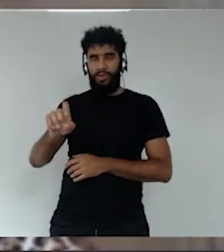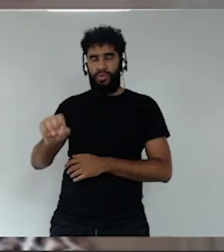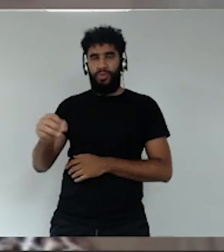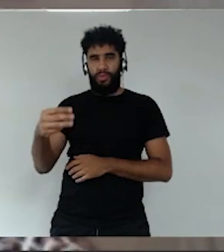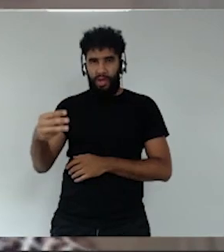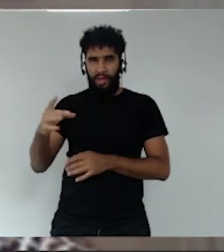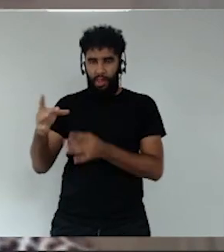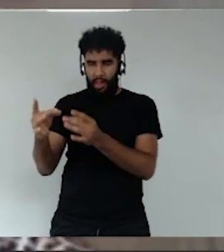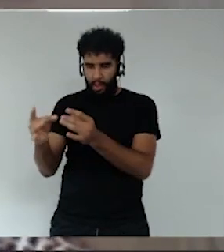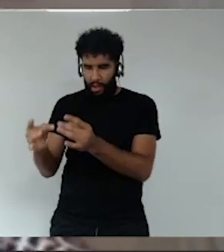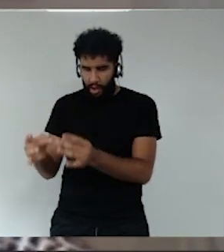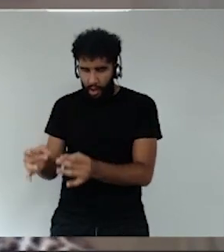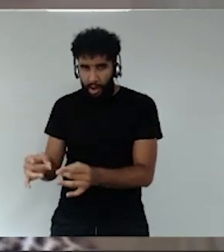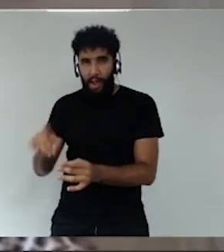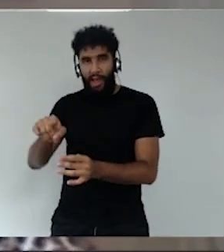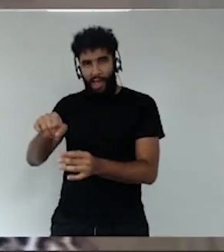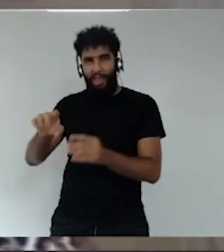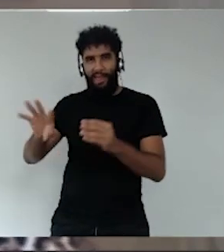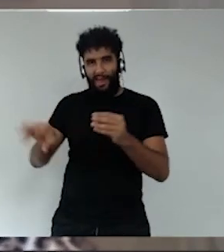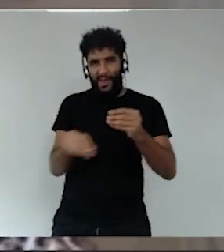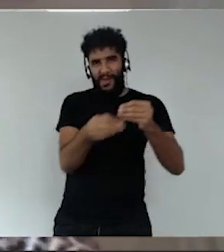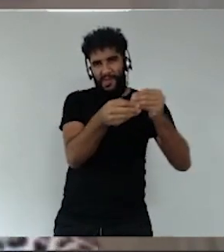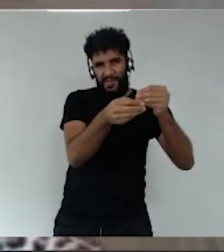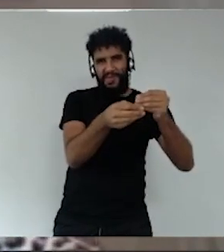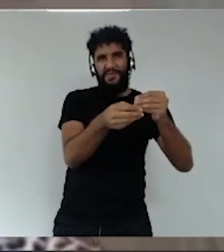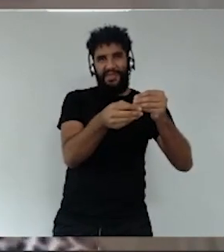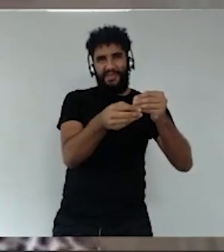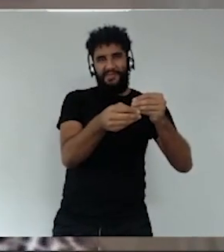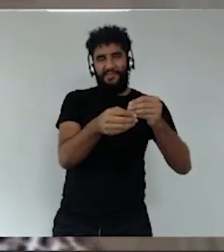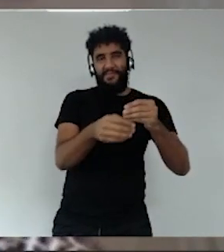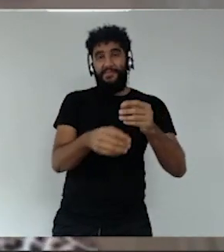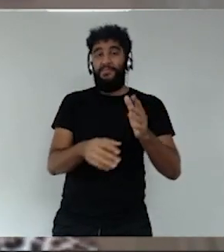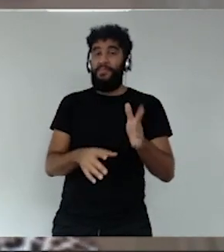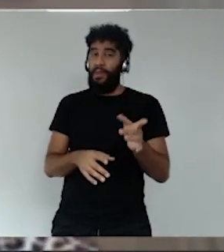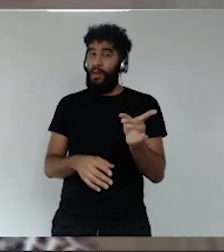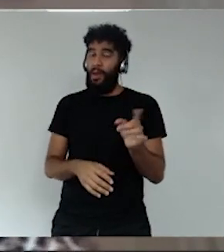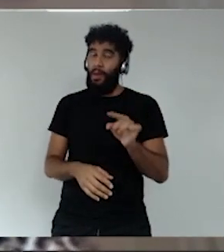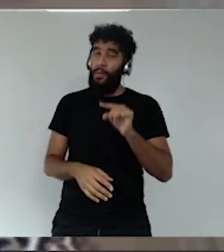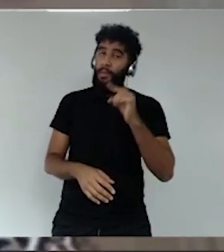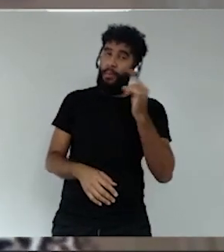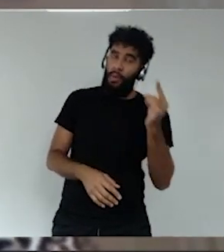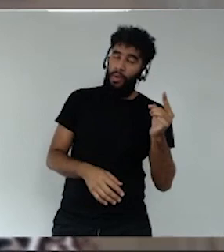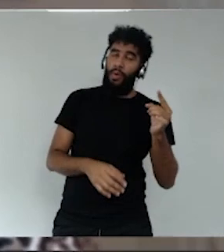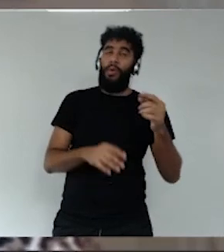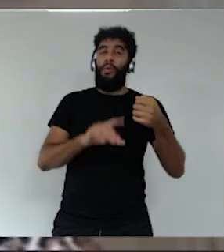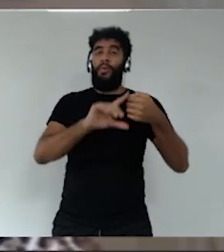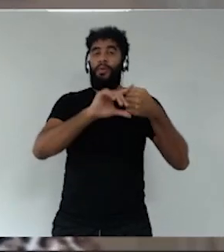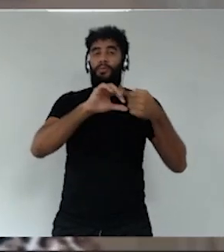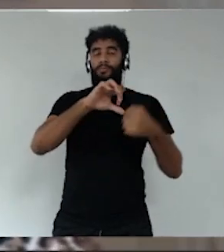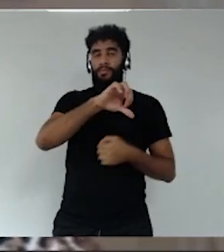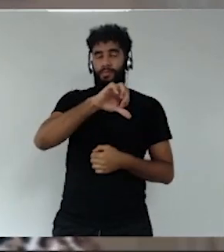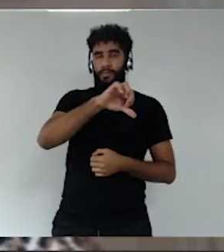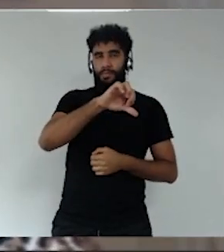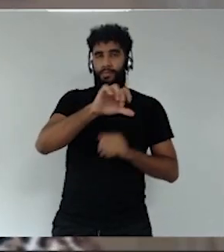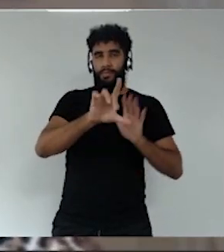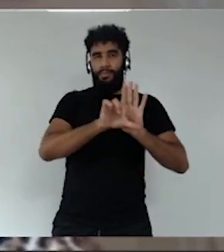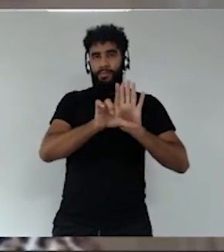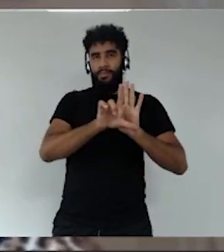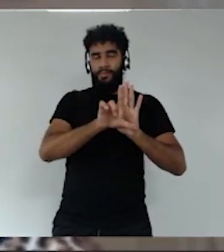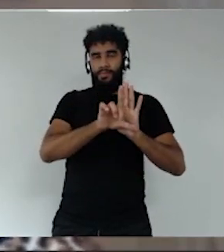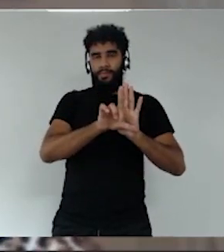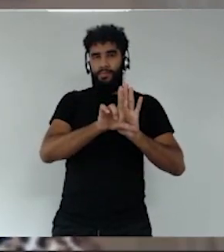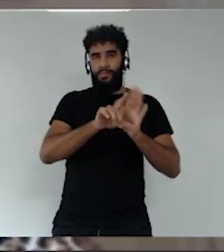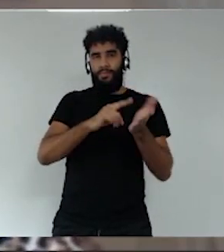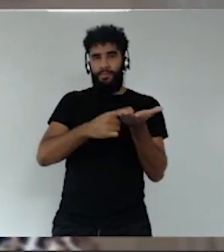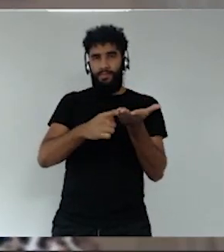bastante detalhado, ela vem em complementação. Por outro lado, quando o artigo 9º da lei de mediação fala que